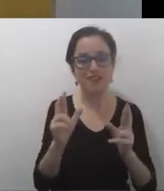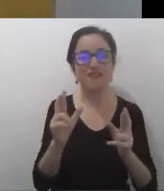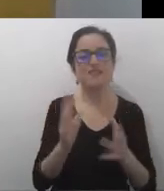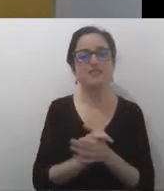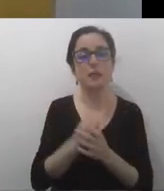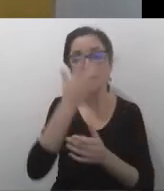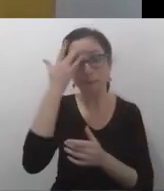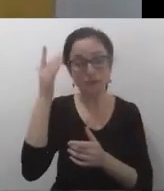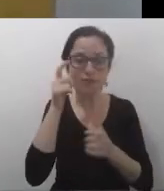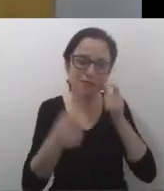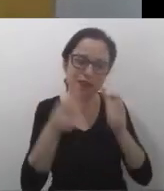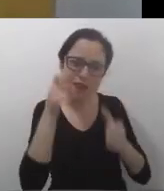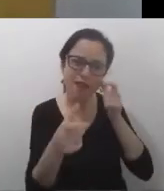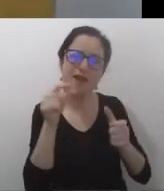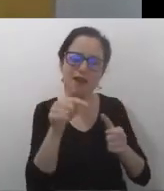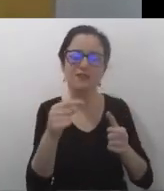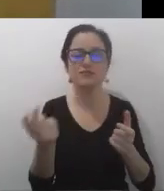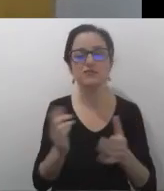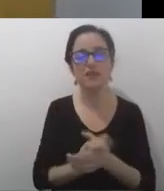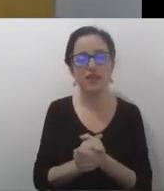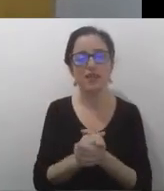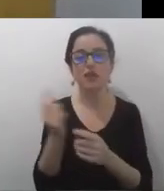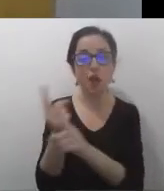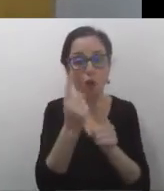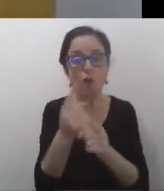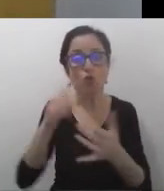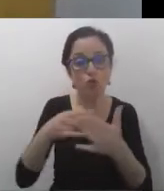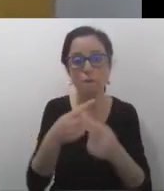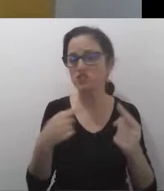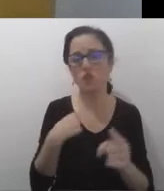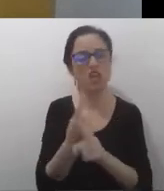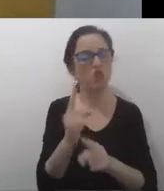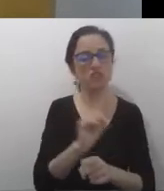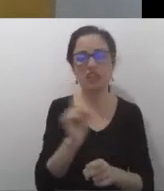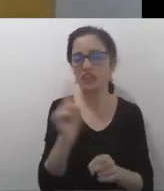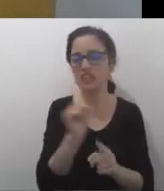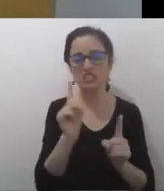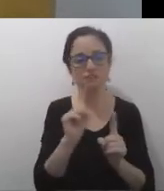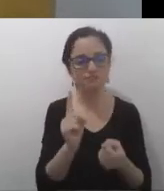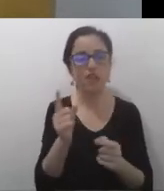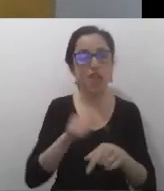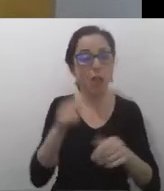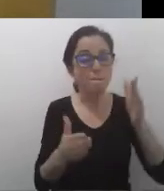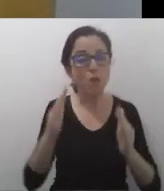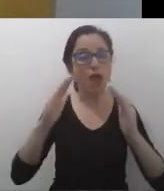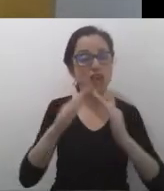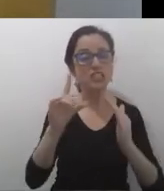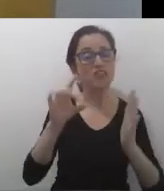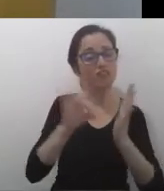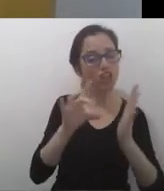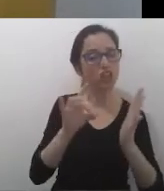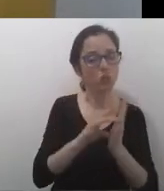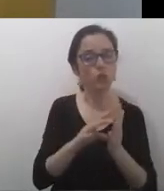muito grande de que outras pessoas se interessassem e encontrassem documentos que eu não encontrei. Na época, a Casa de